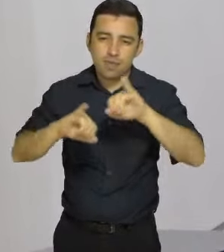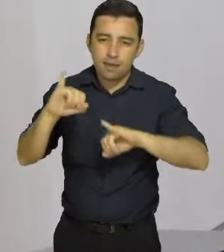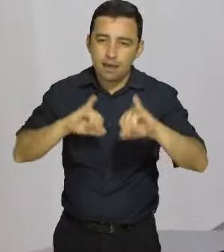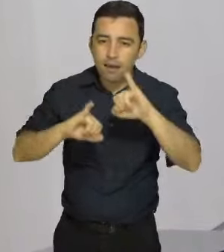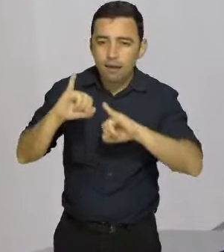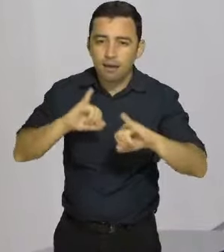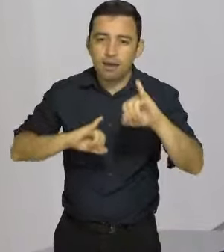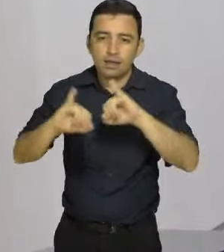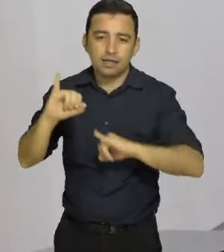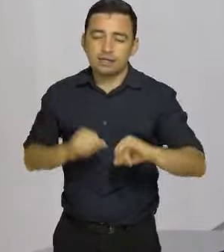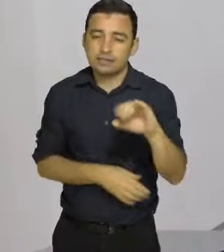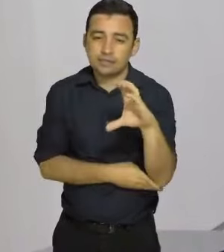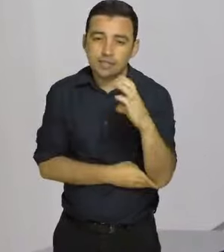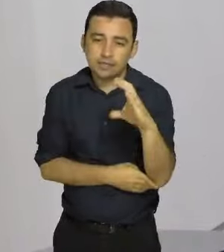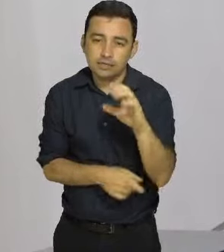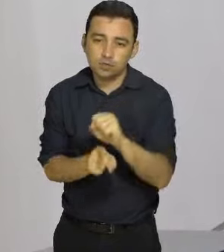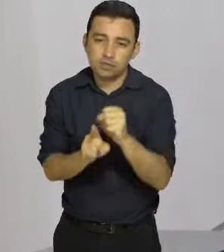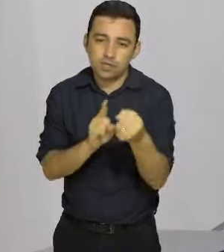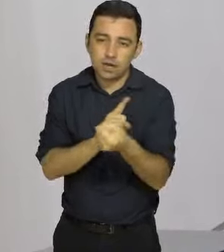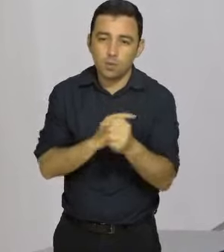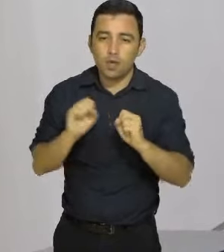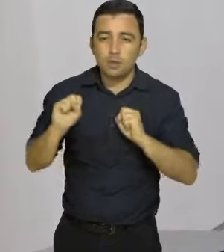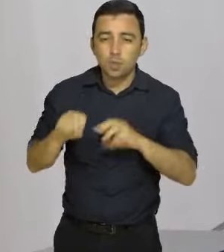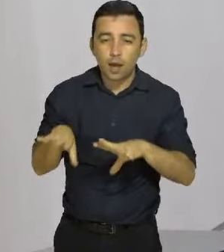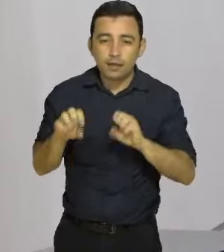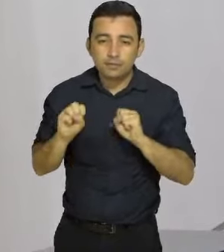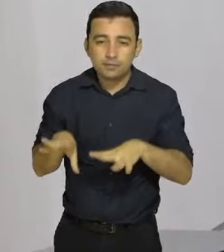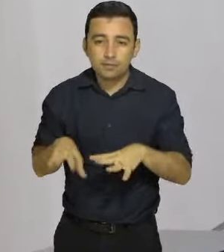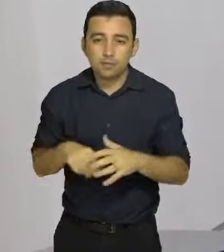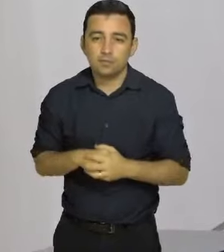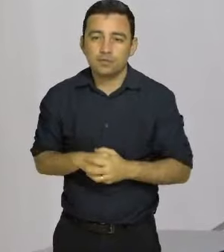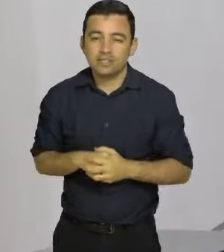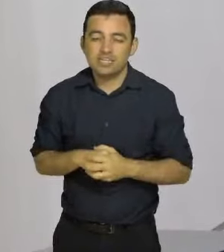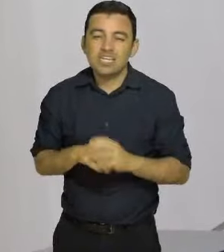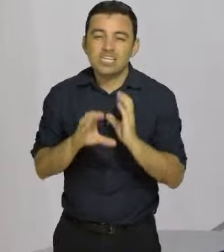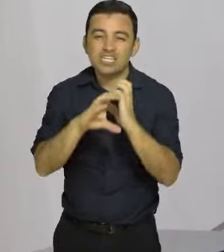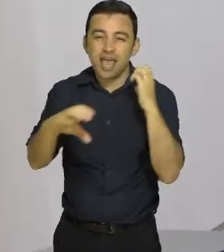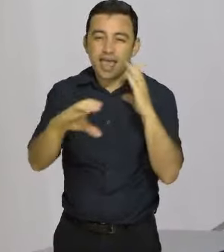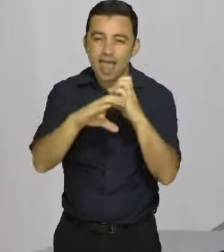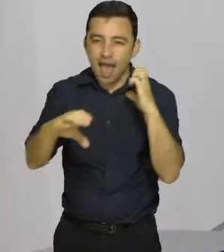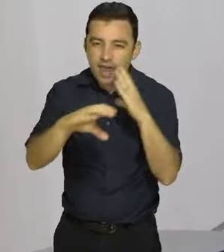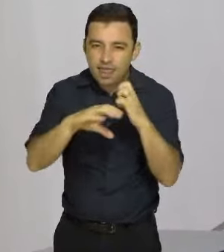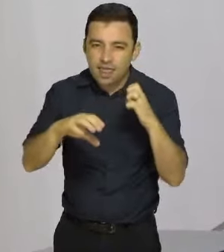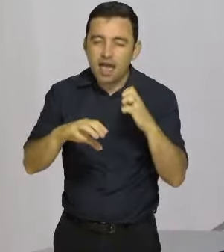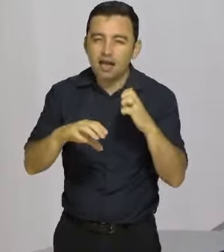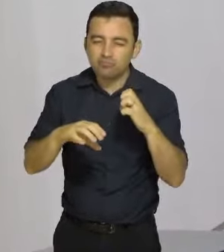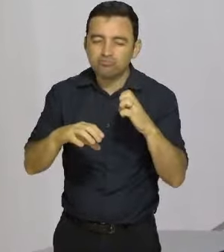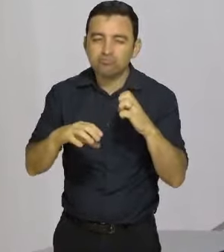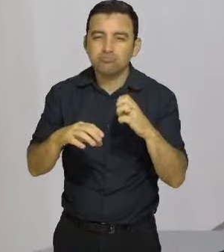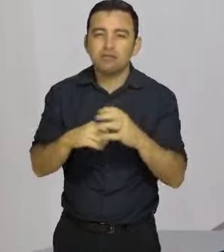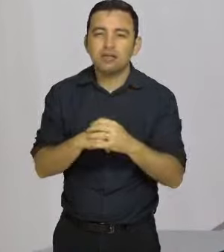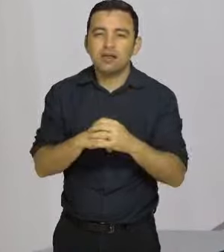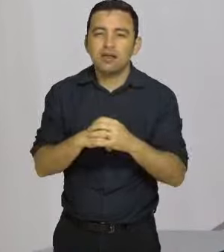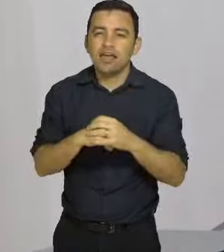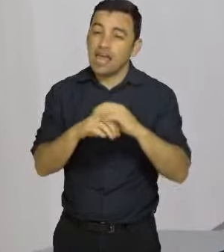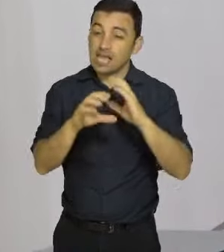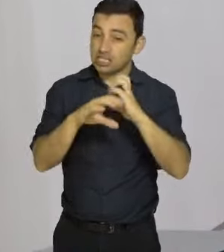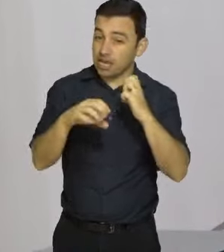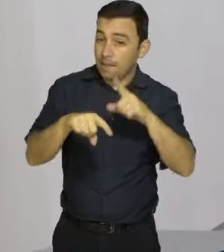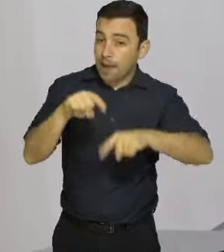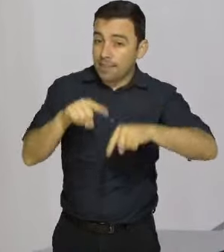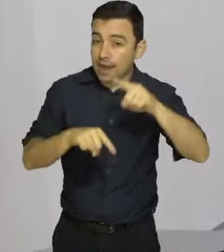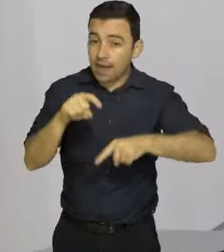ciências sociais, educação, engenharia mecatrônica, engenharia de